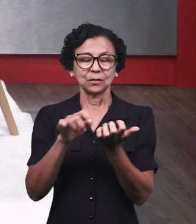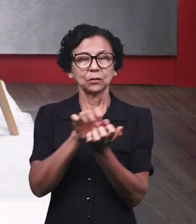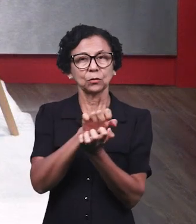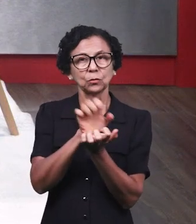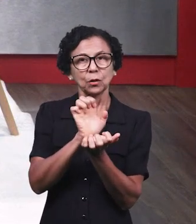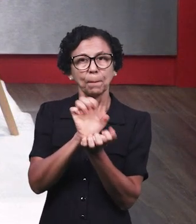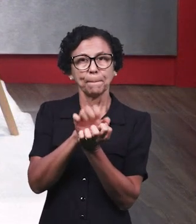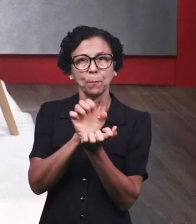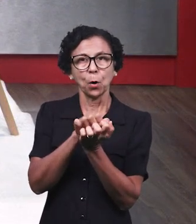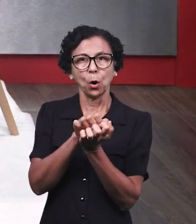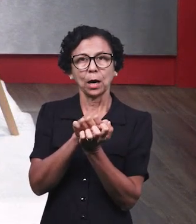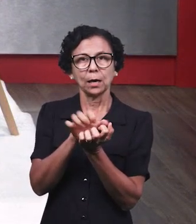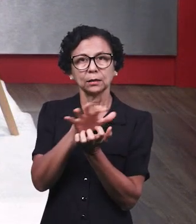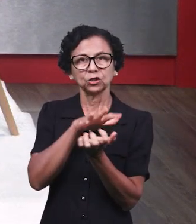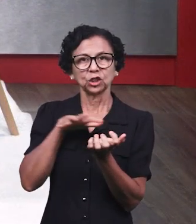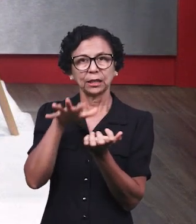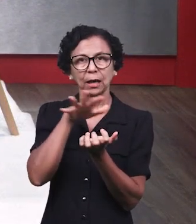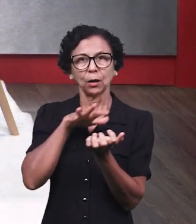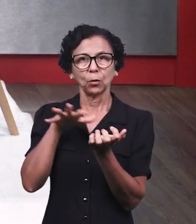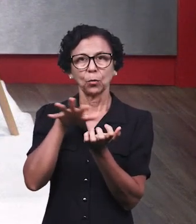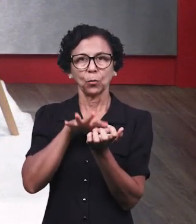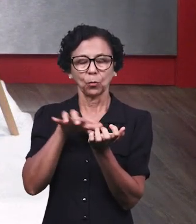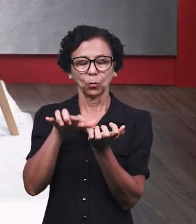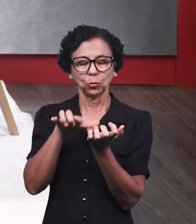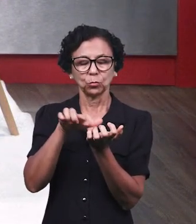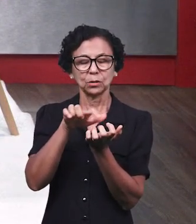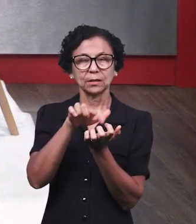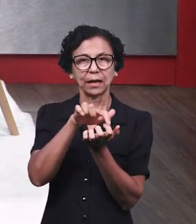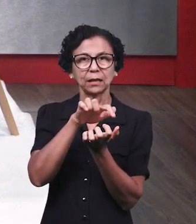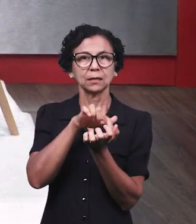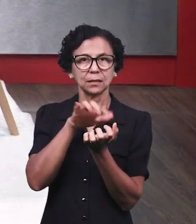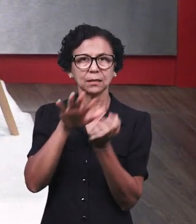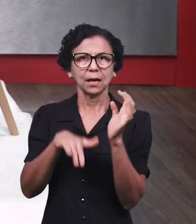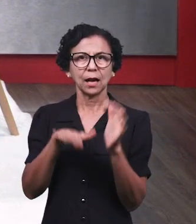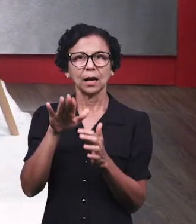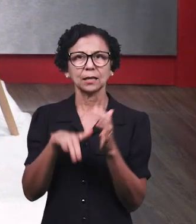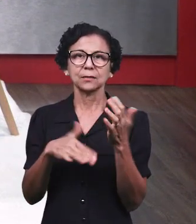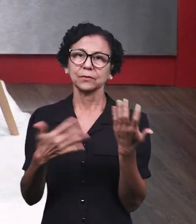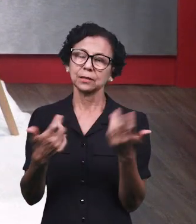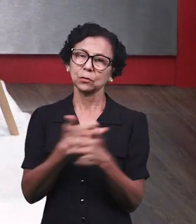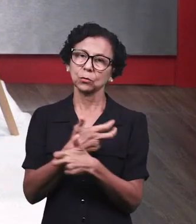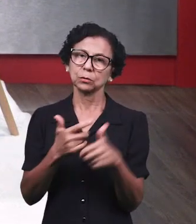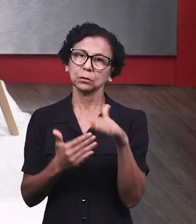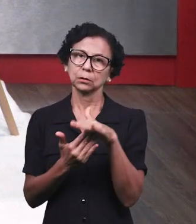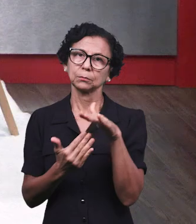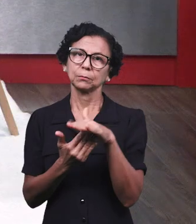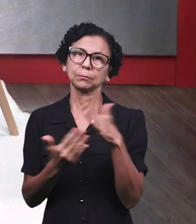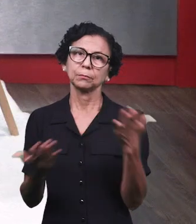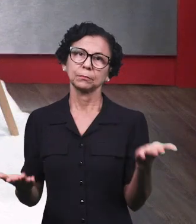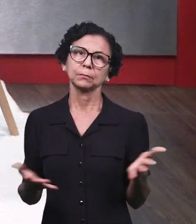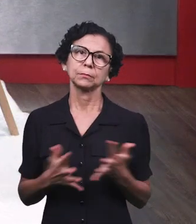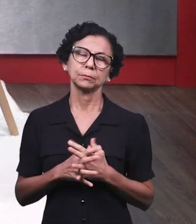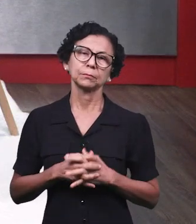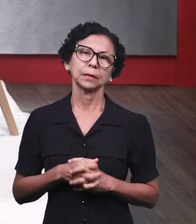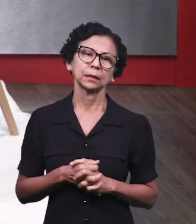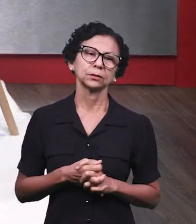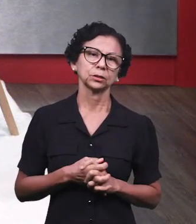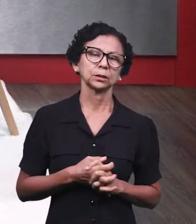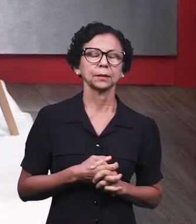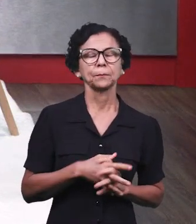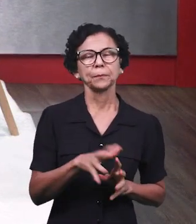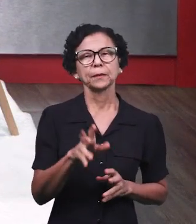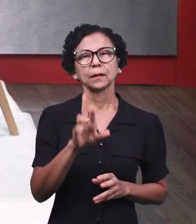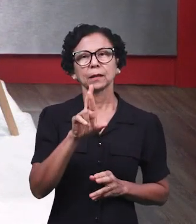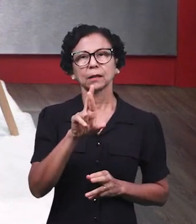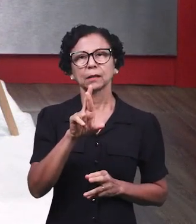do dente, né? Aprofundada da boca do paciente. Existem algumas questões que às vezes nos impedem de fazer uma restauração